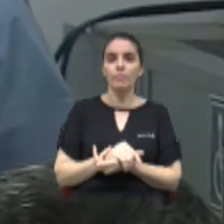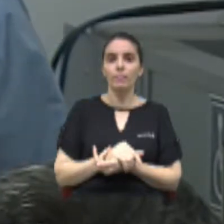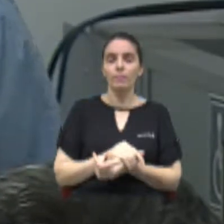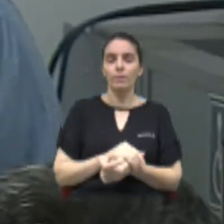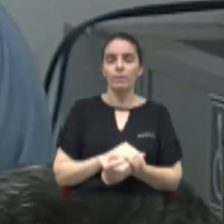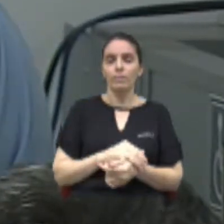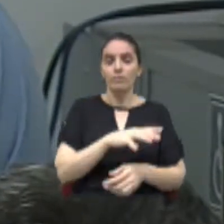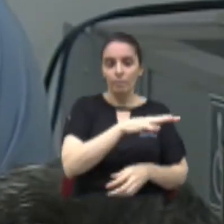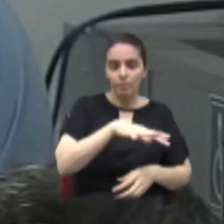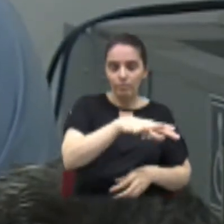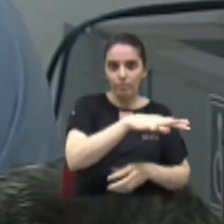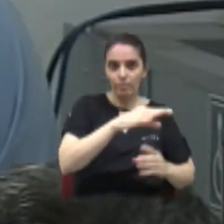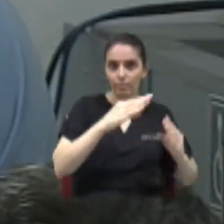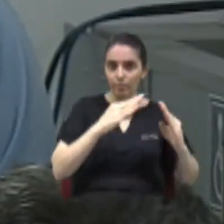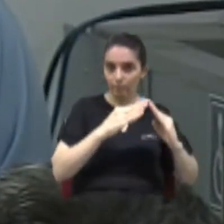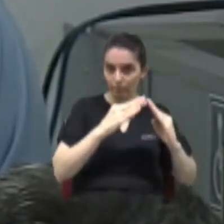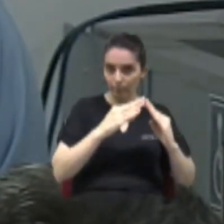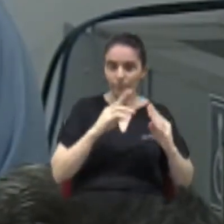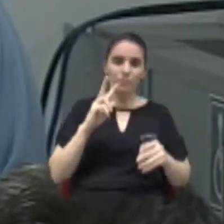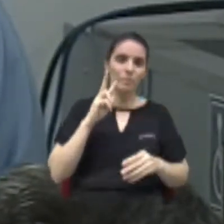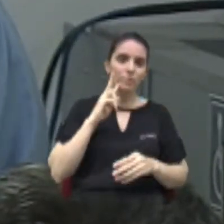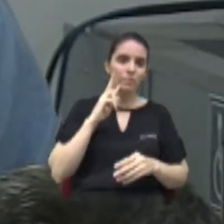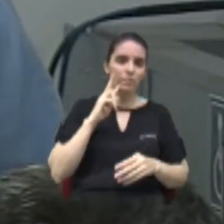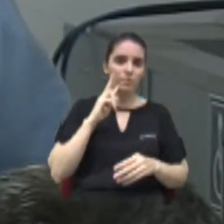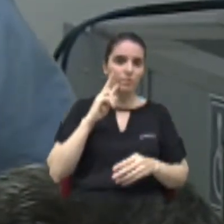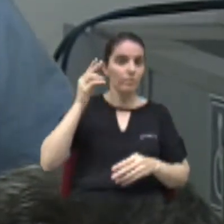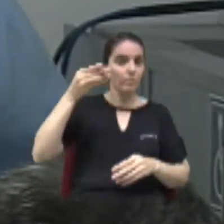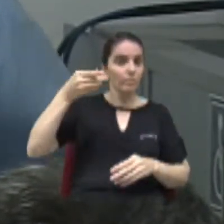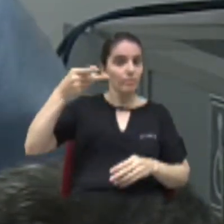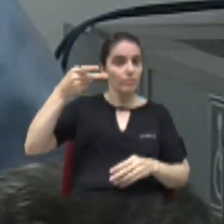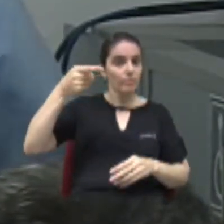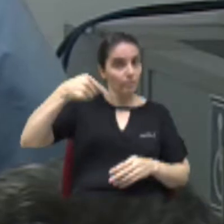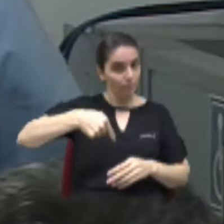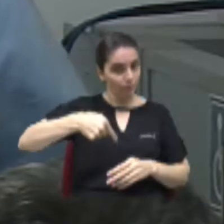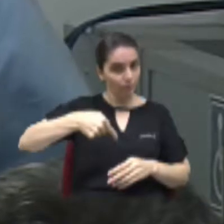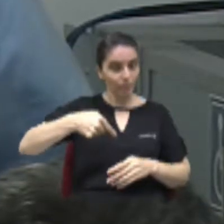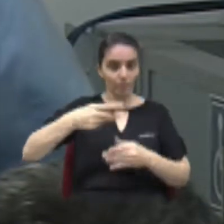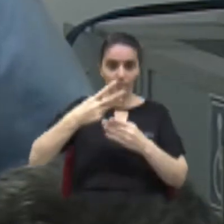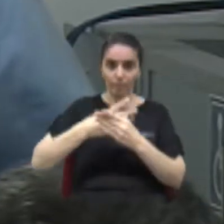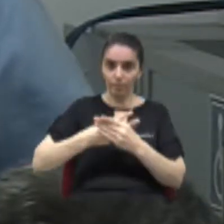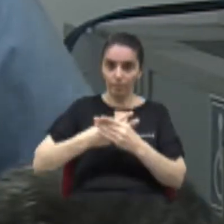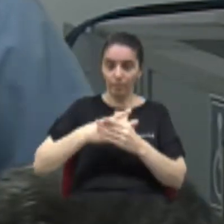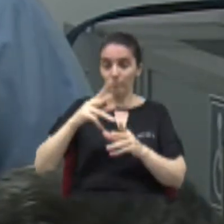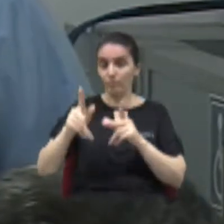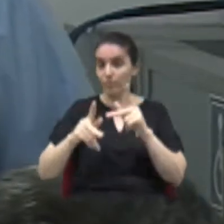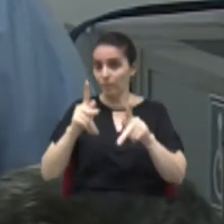a palavra-chave dentro da política, transparência. Então, parabéns mais uma vez, Mir, que